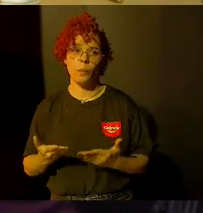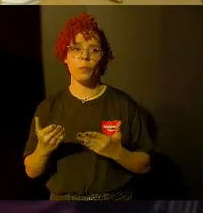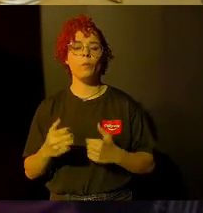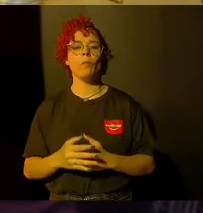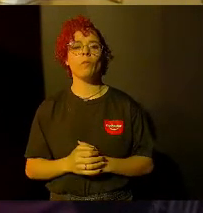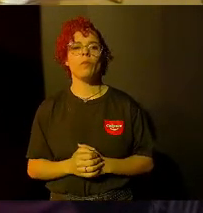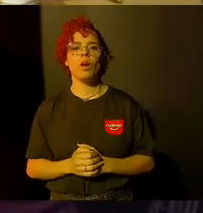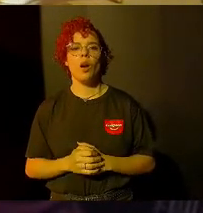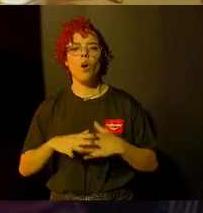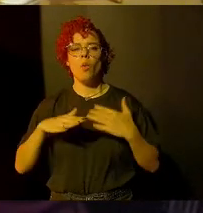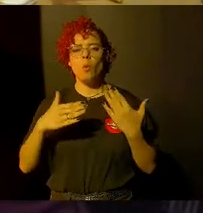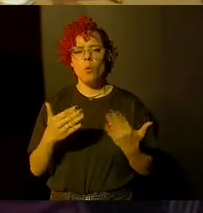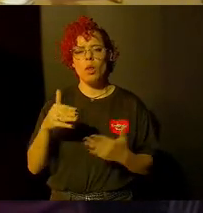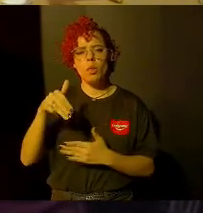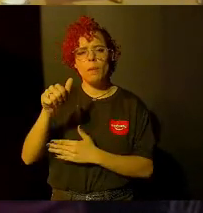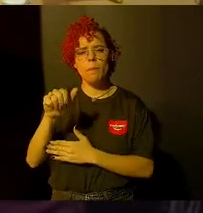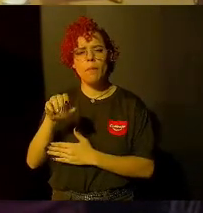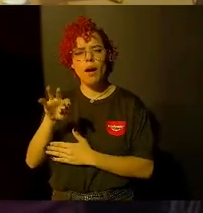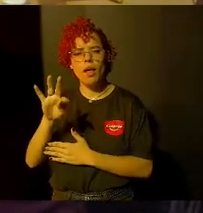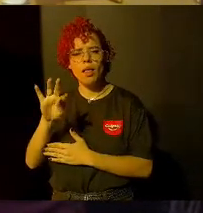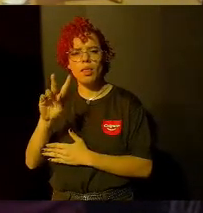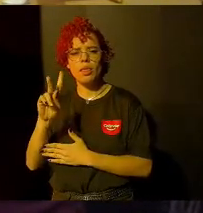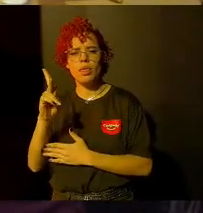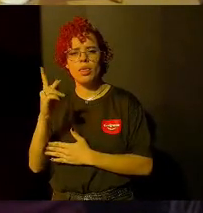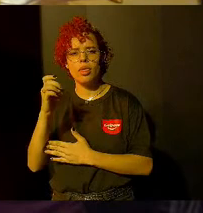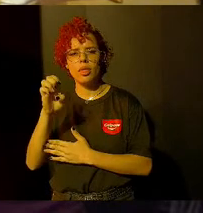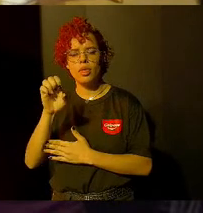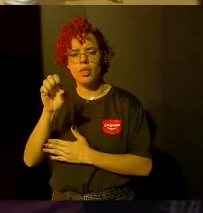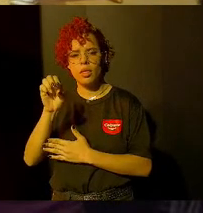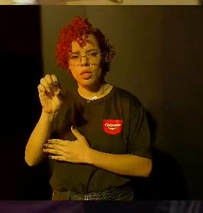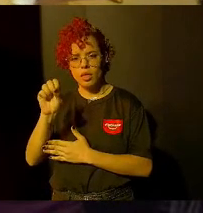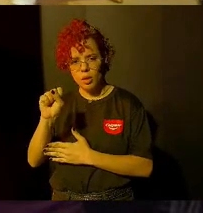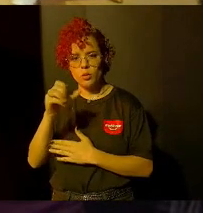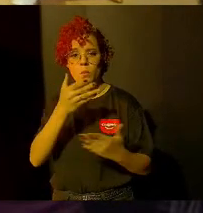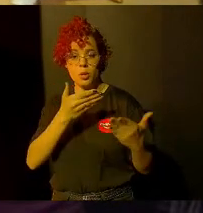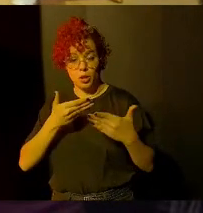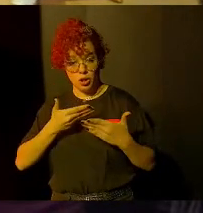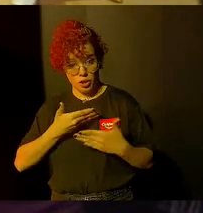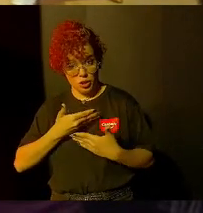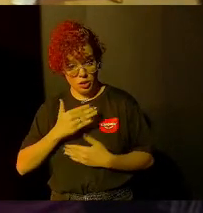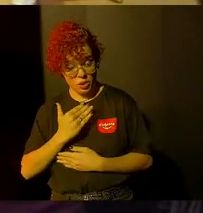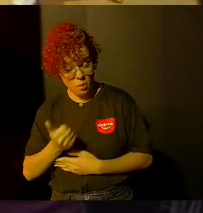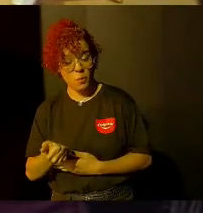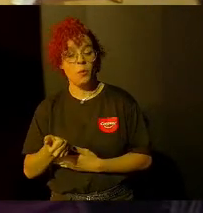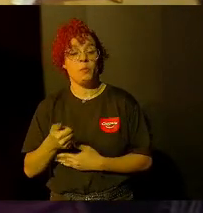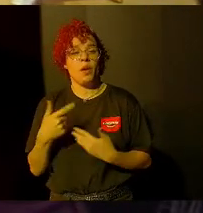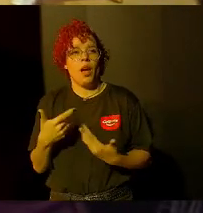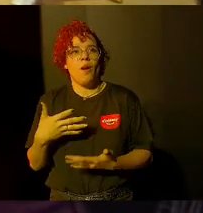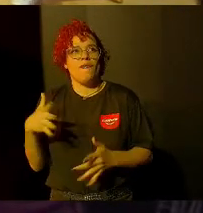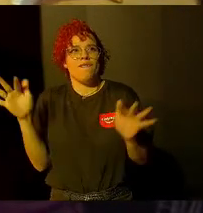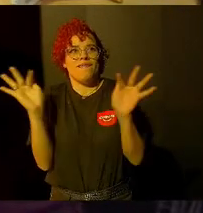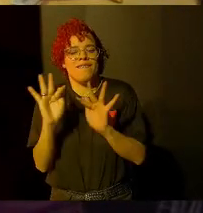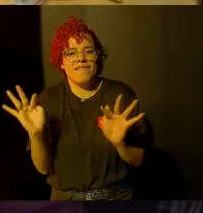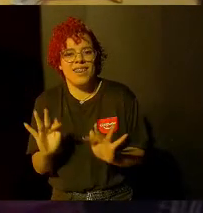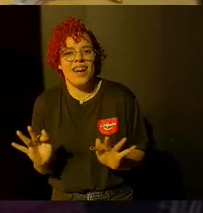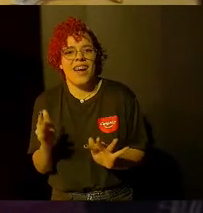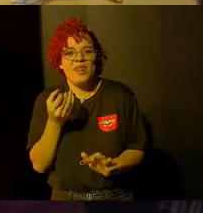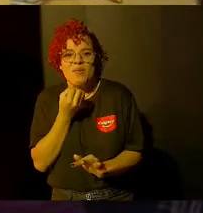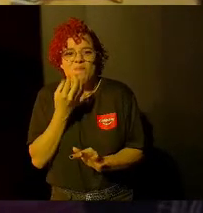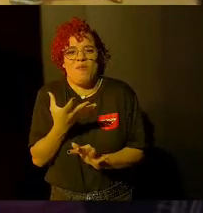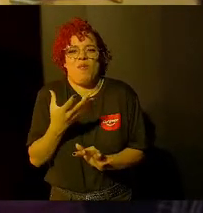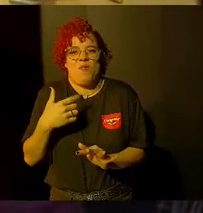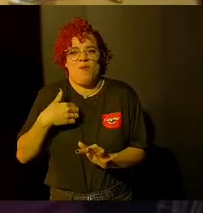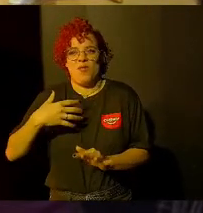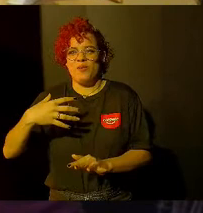quando o Mateus quando é Mateus me chamou para mesa eu fiquei tão feliz eu falei ai que bom vou conseguir